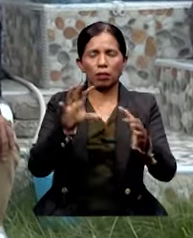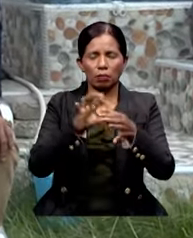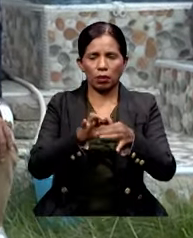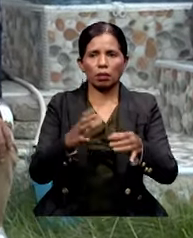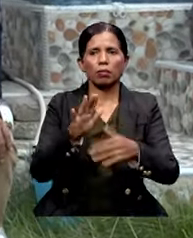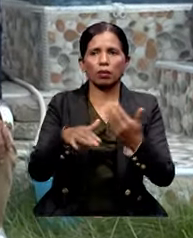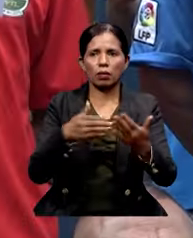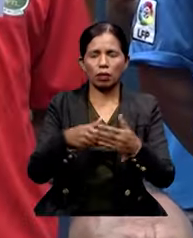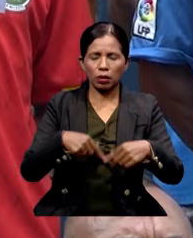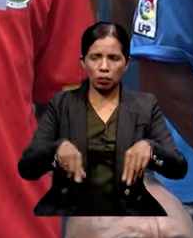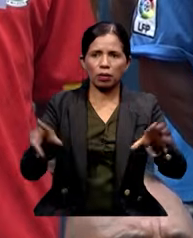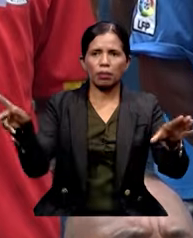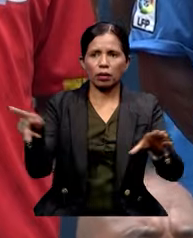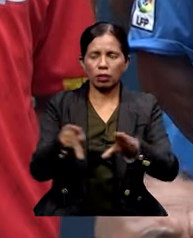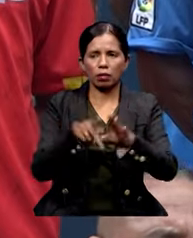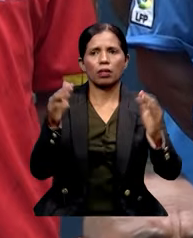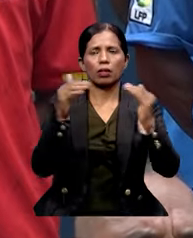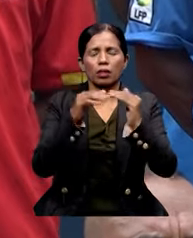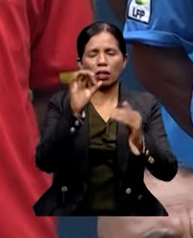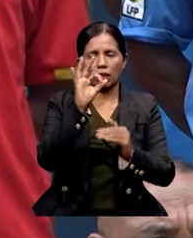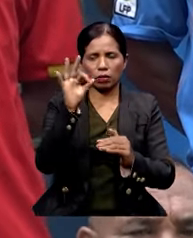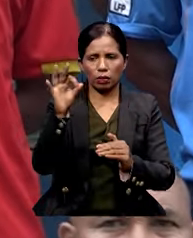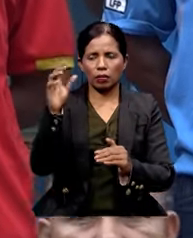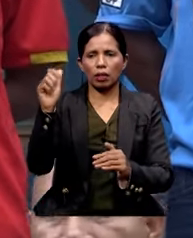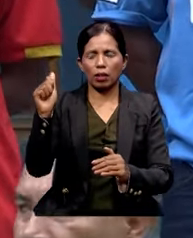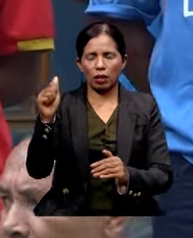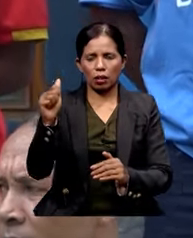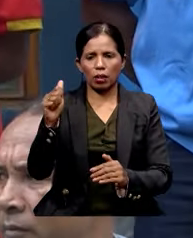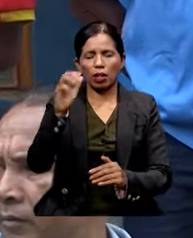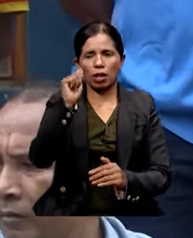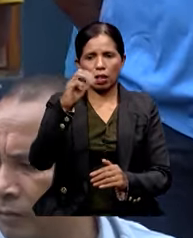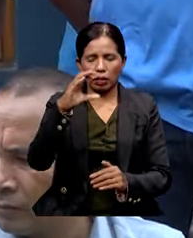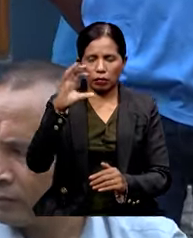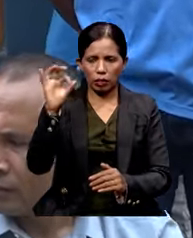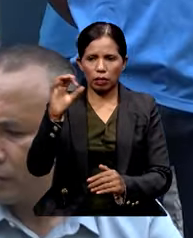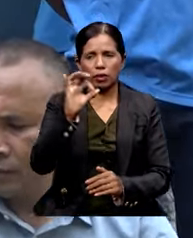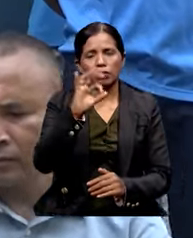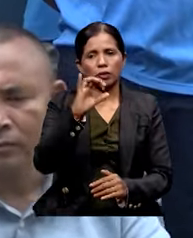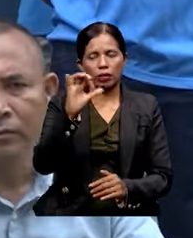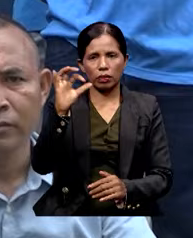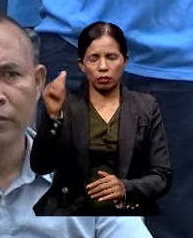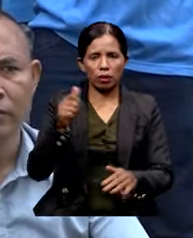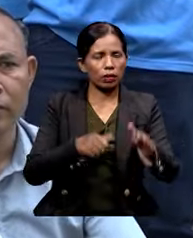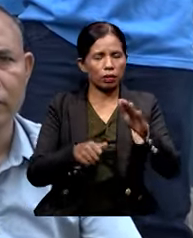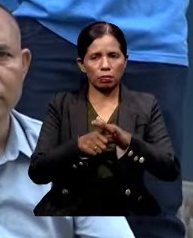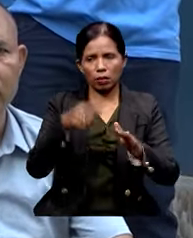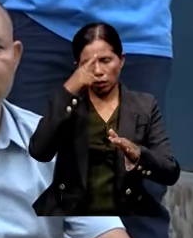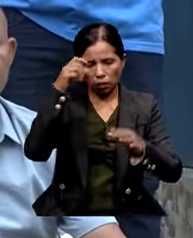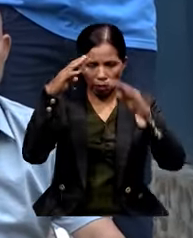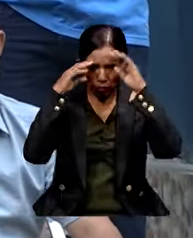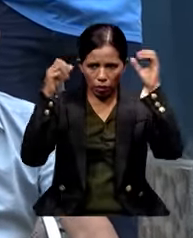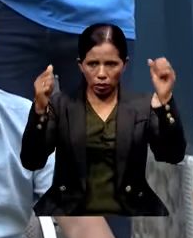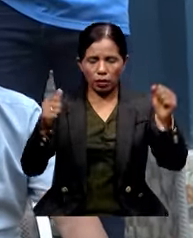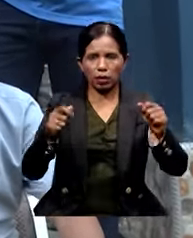arbitragem atu ba participa iha reunión FFTL, AFF, AFC no FIFA ne ilegal. Presidente Asosiasaun